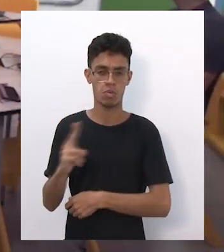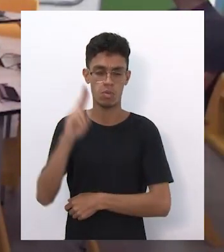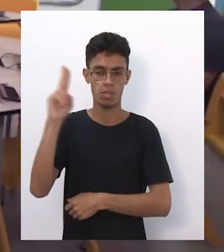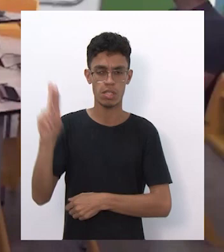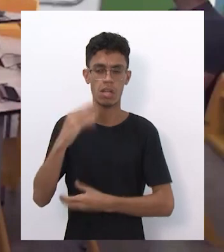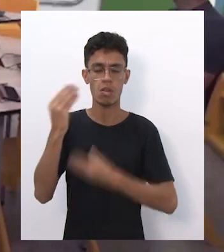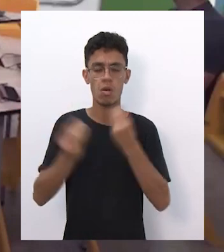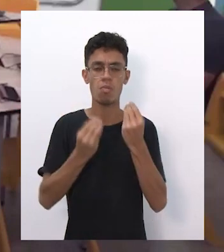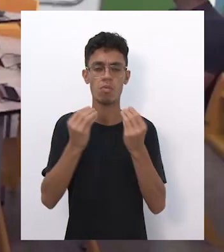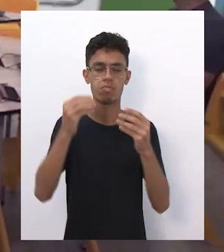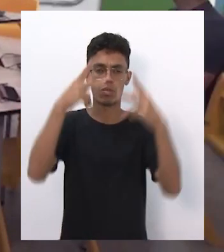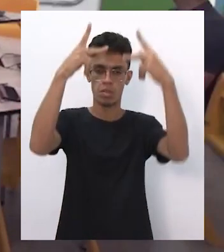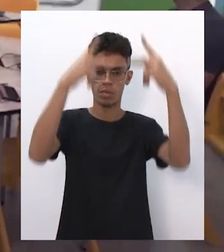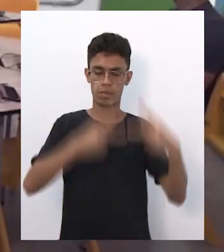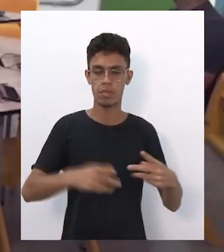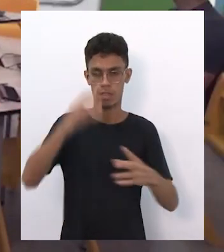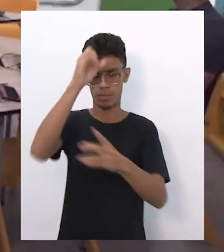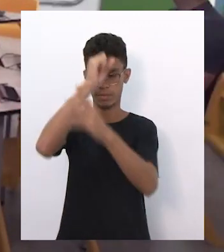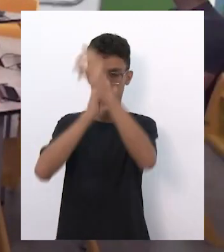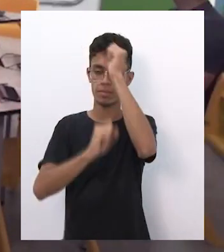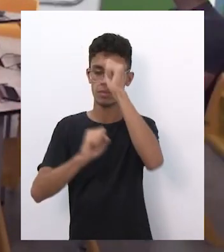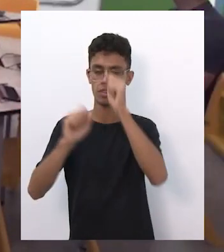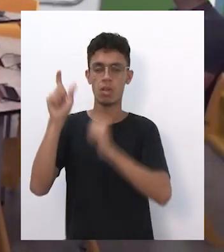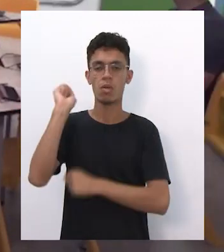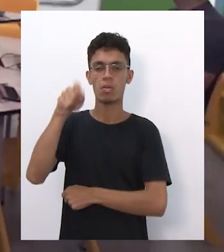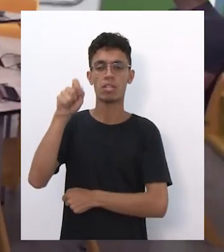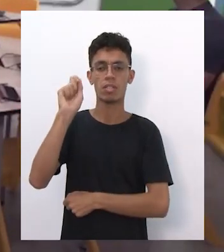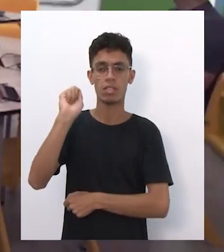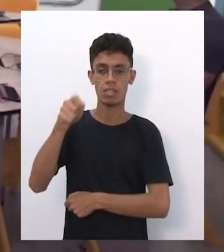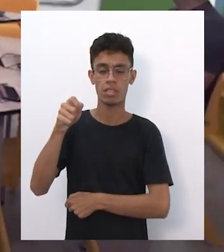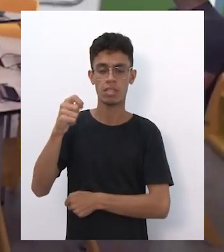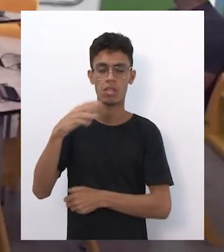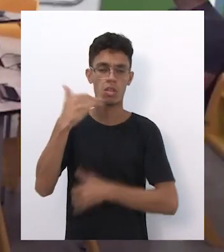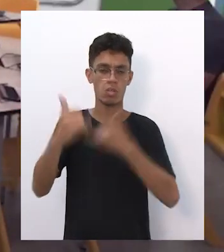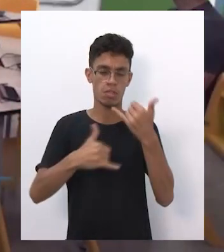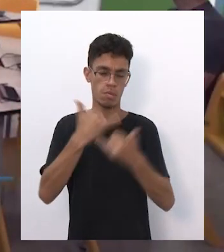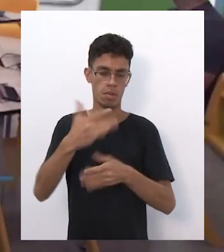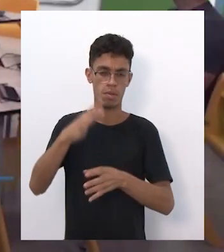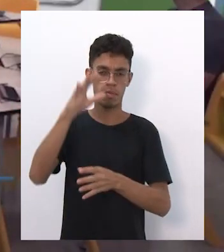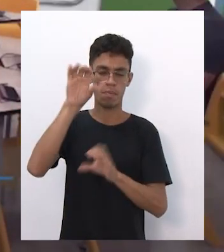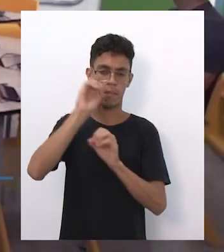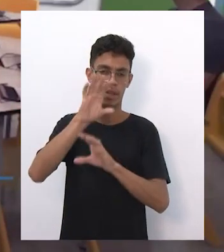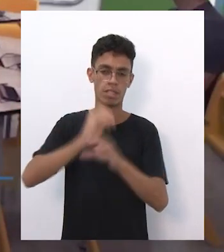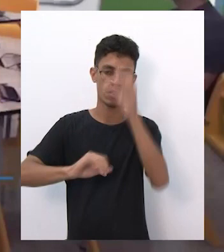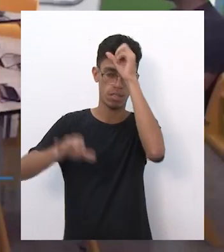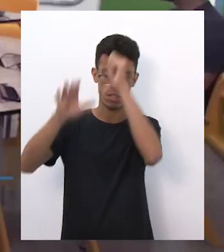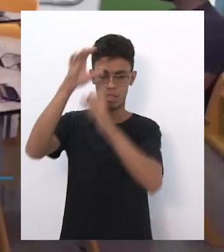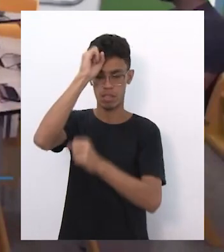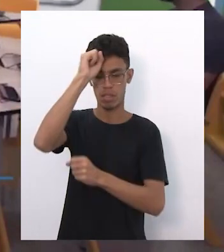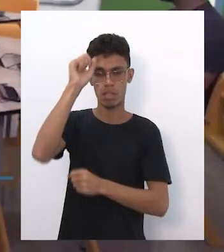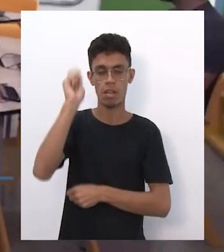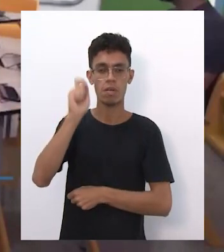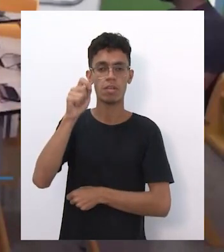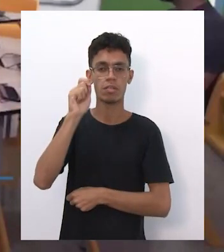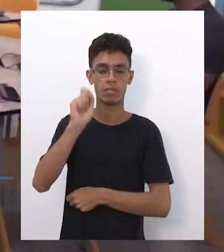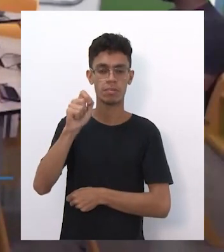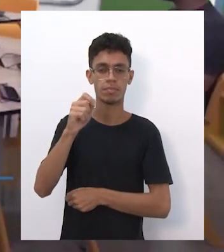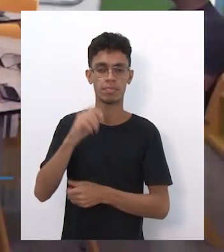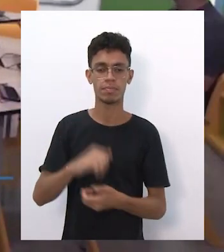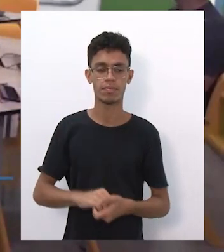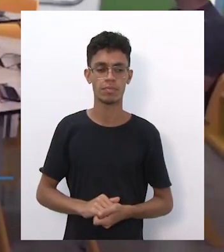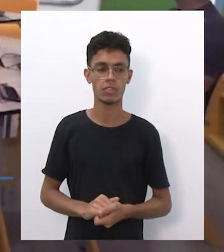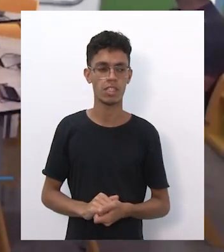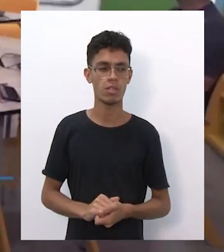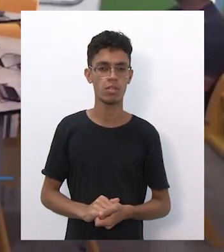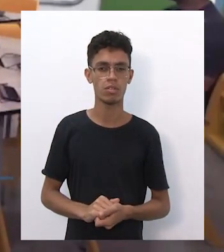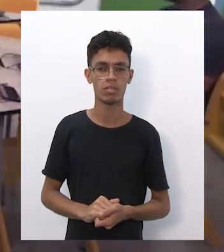uma plataforma de aprendizagem, então, que é esse Minecraft Education Edition, uma educação específica da Microsoft para trabalhar com isso. A